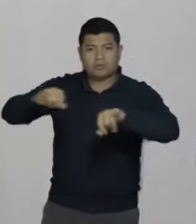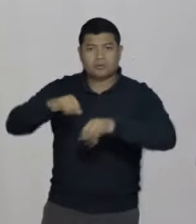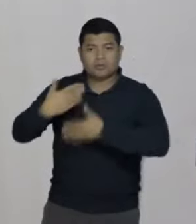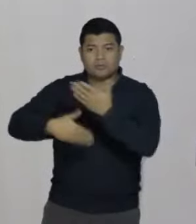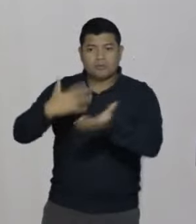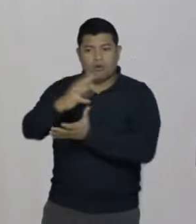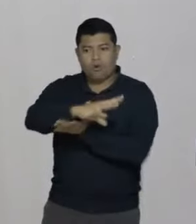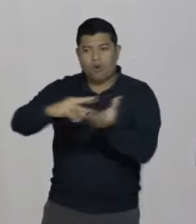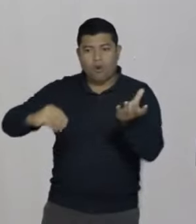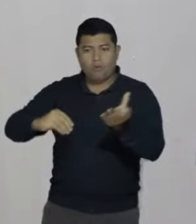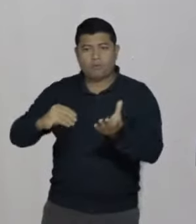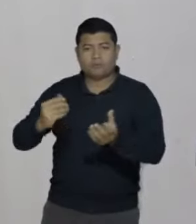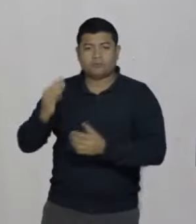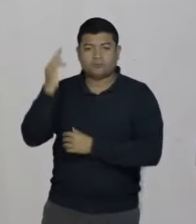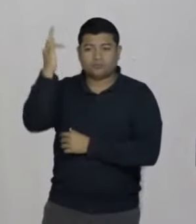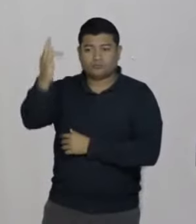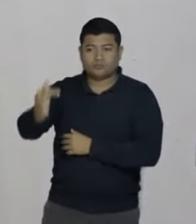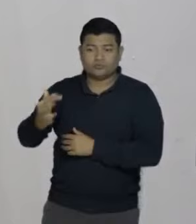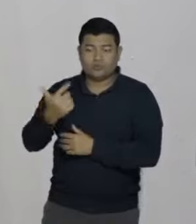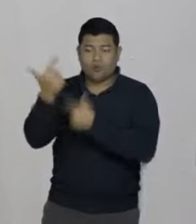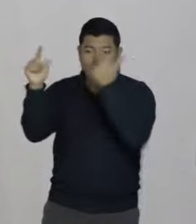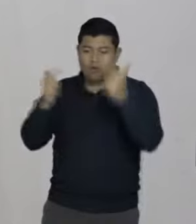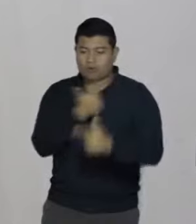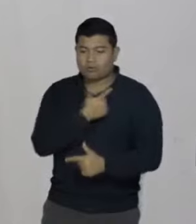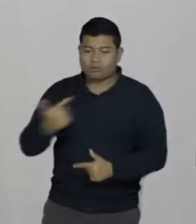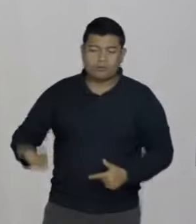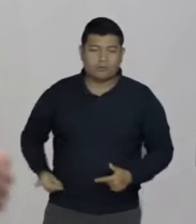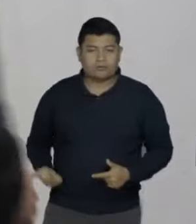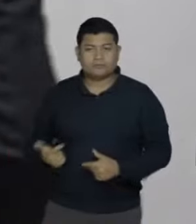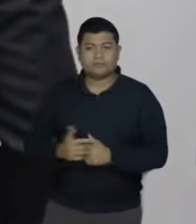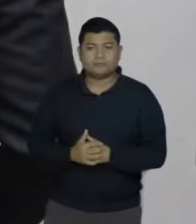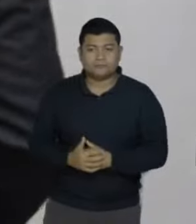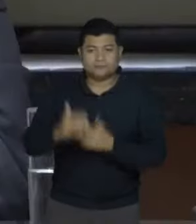pelos futuros governantes do nosso Estado obrigado